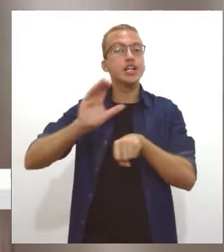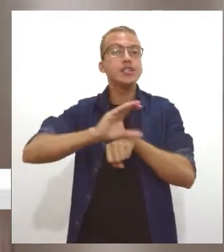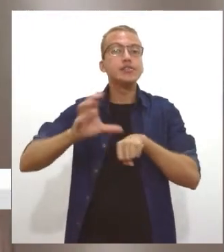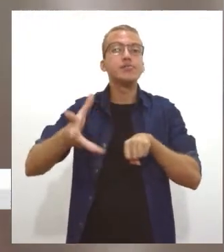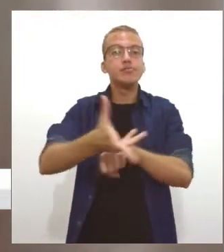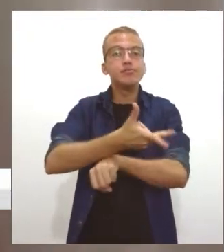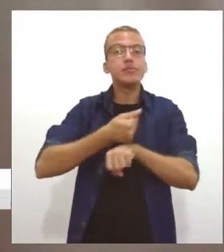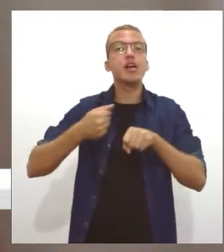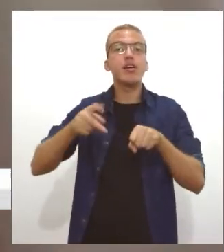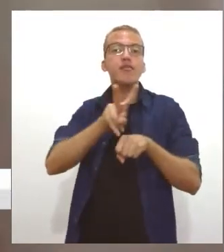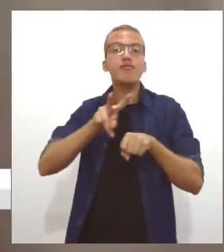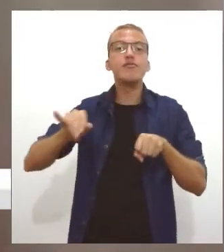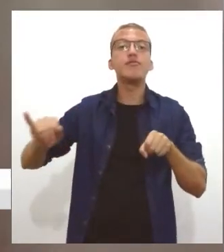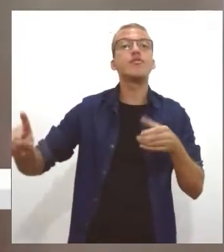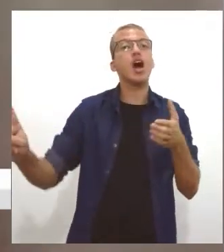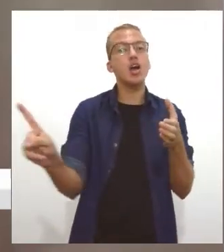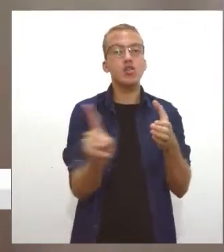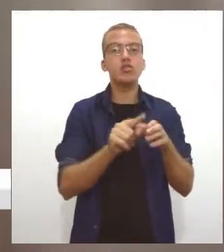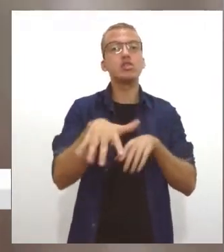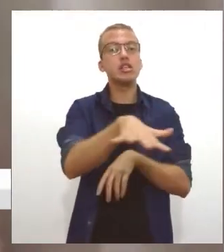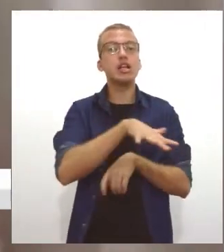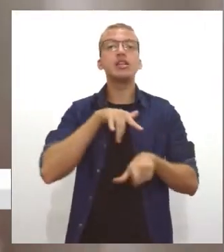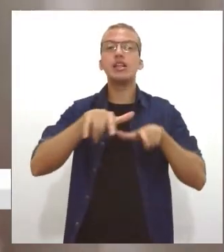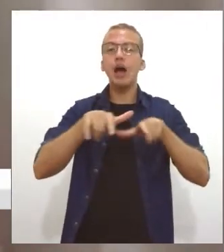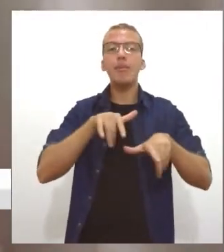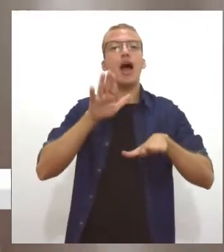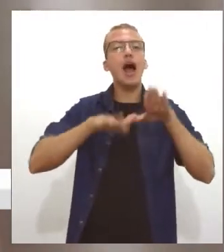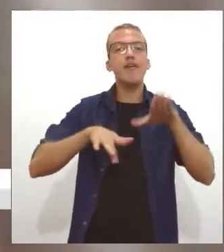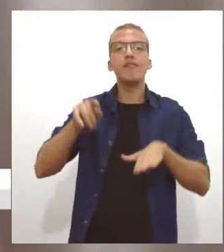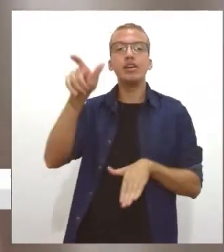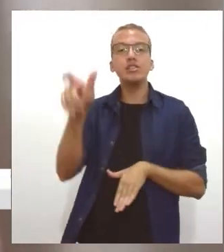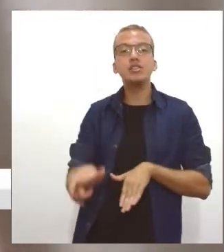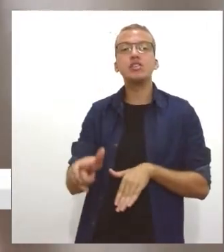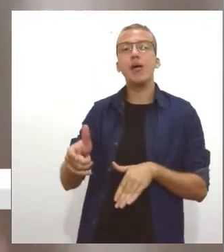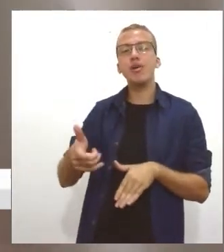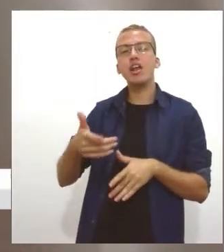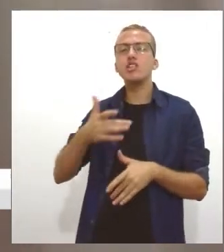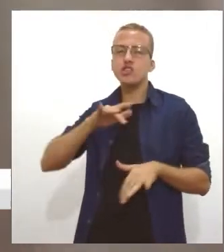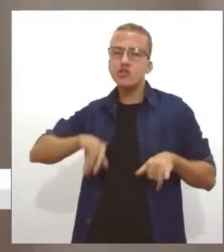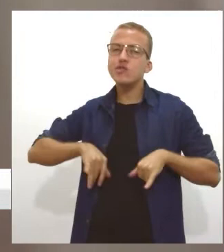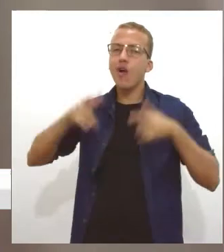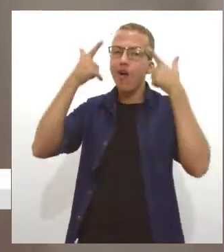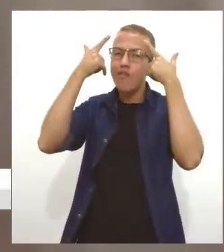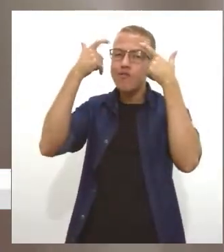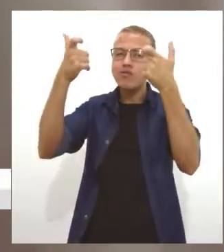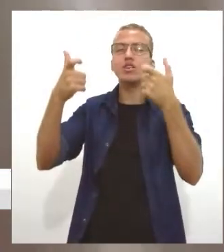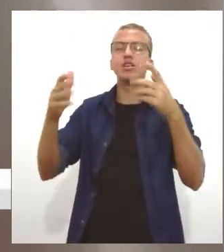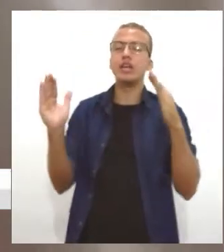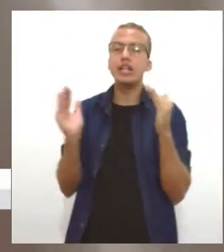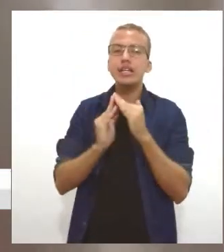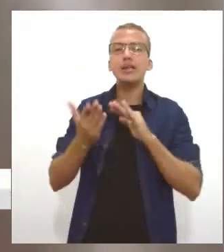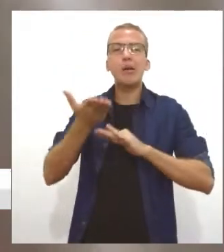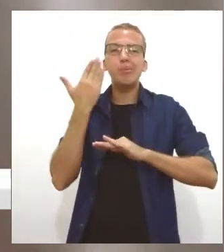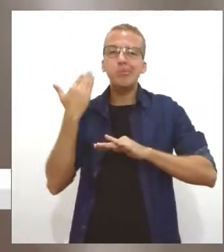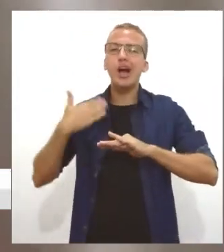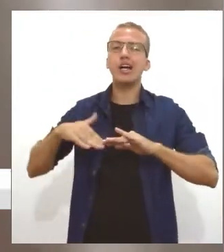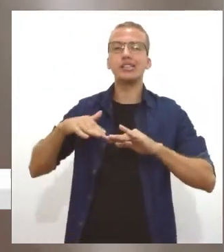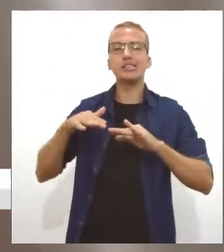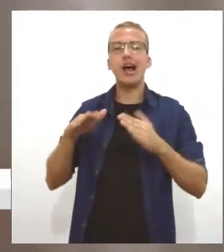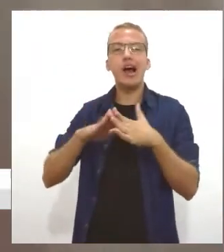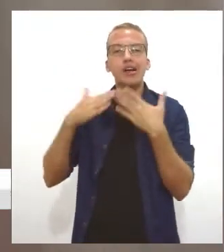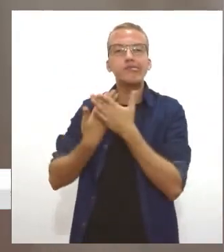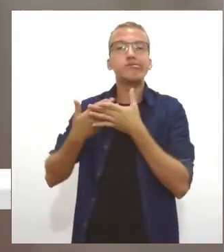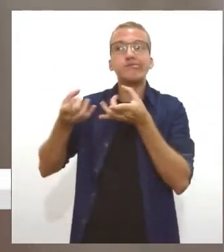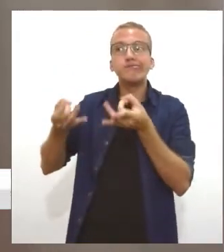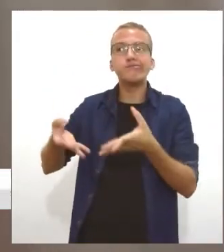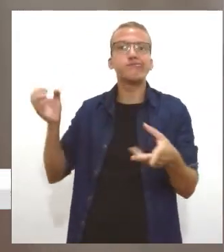dela, que também, às vezes, parou de estudar, parou de fazer o aperfeiçoamento para o mercado de trabalho. E é